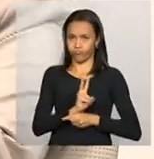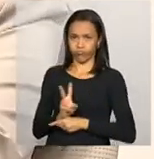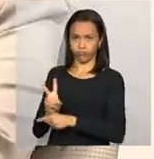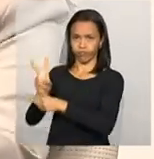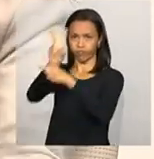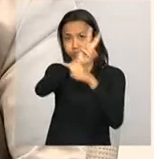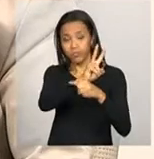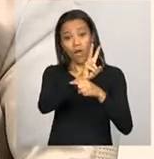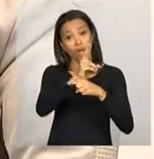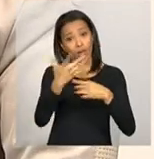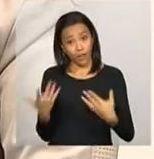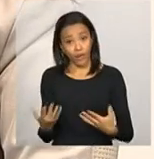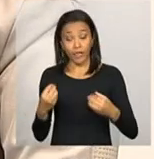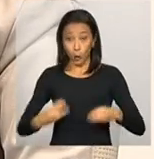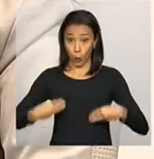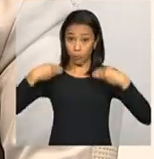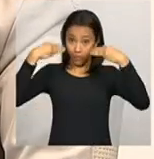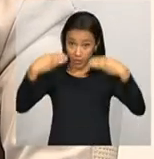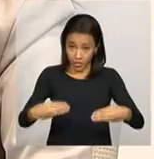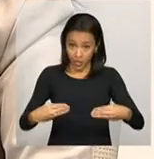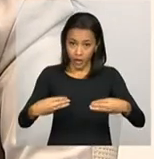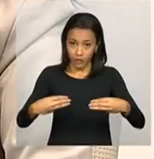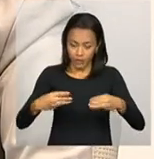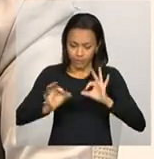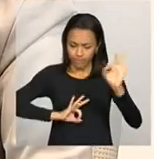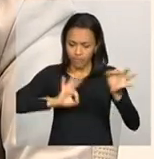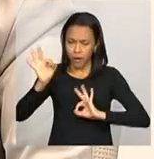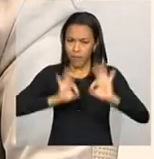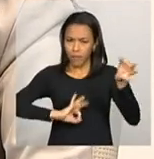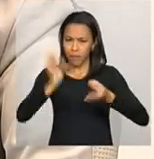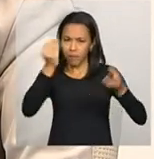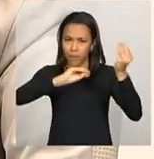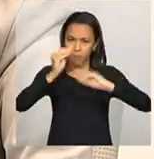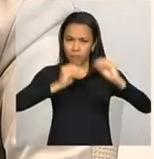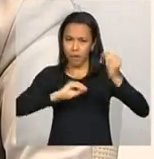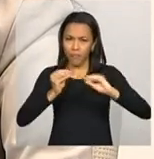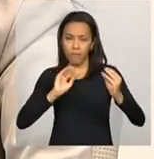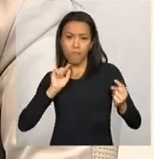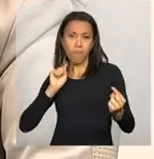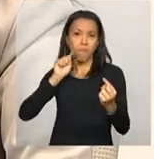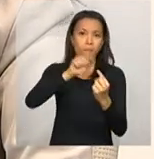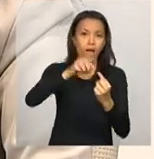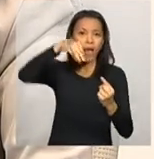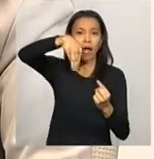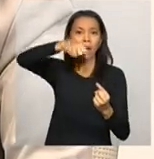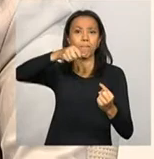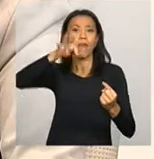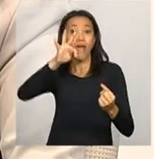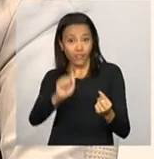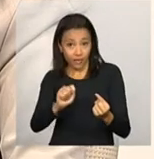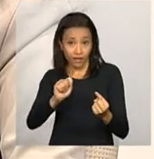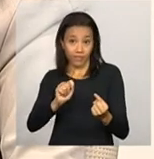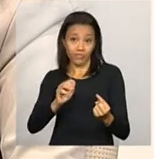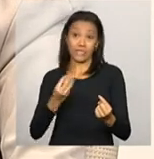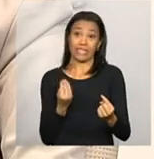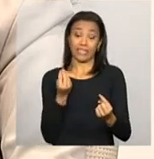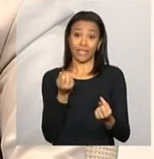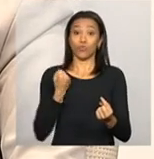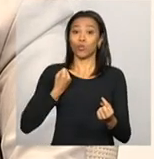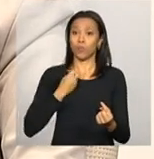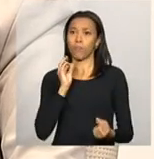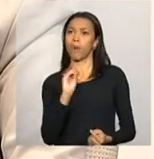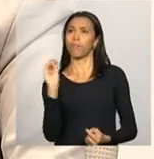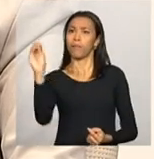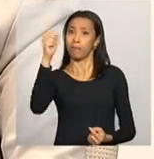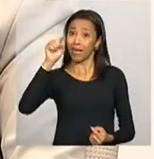Ministério planeja as metas de inserção de pessoas com deficiência para cada superintendência. Daí, eles podem